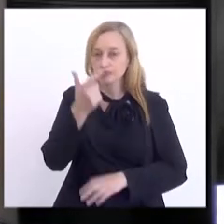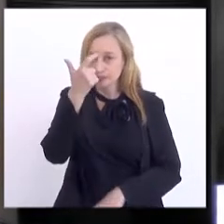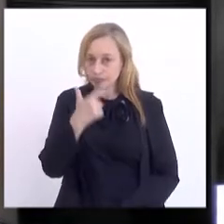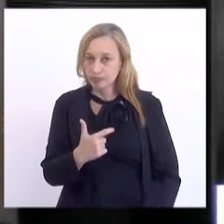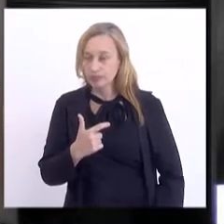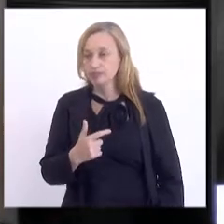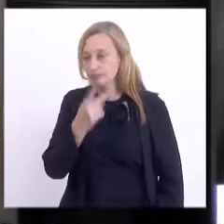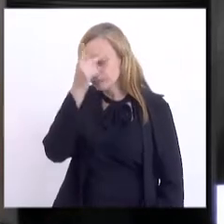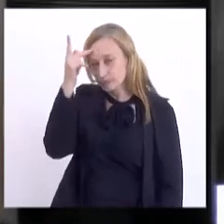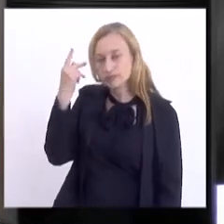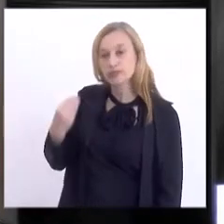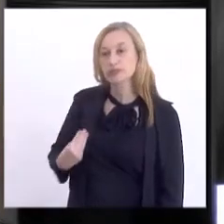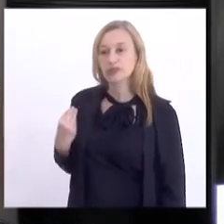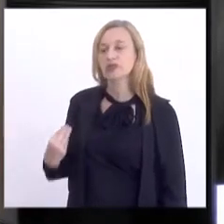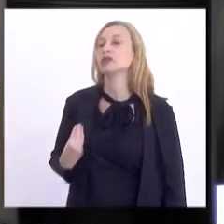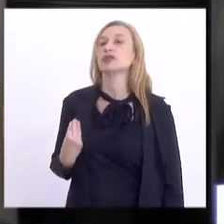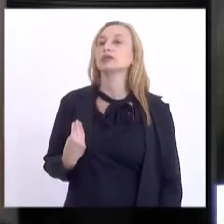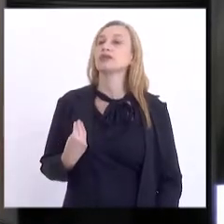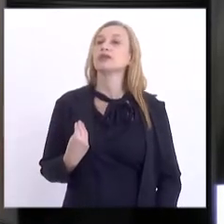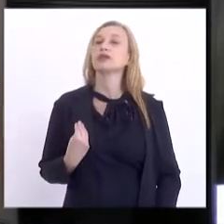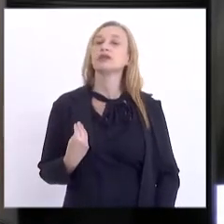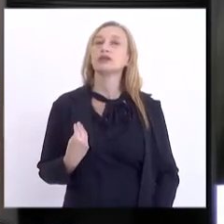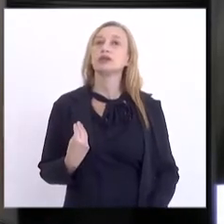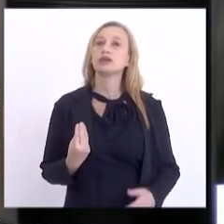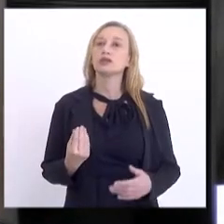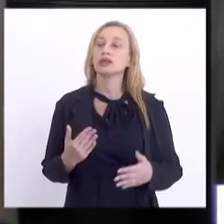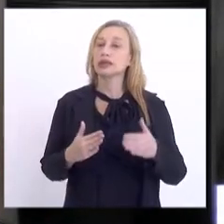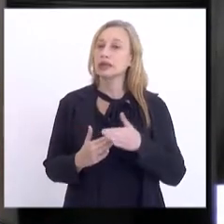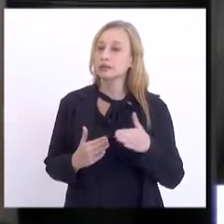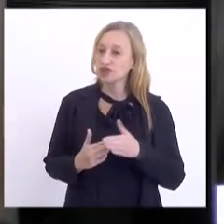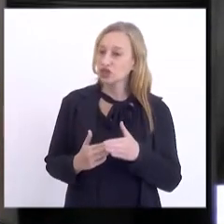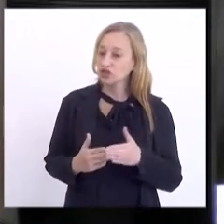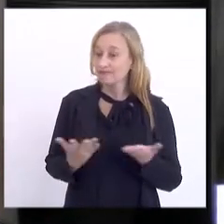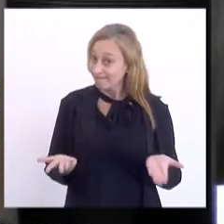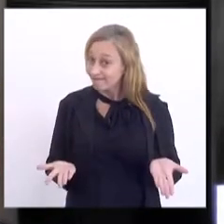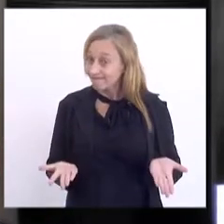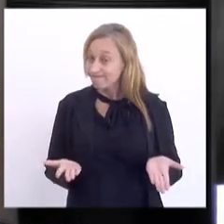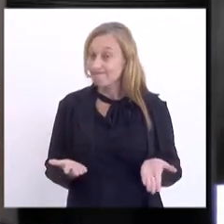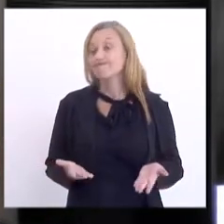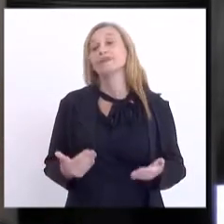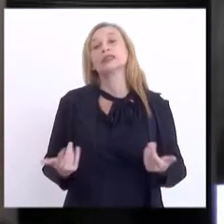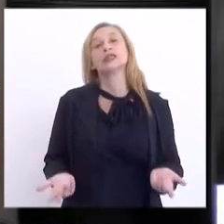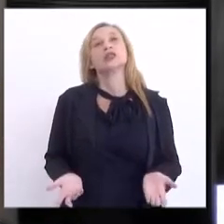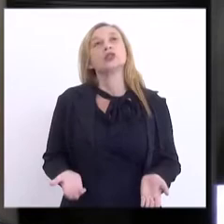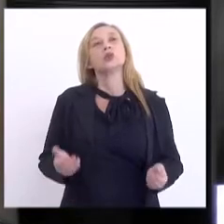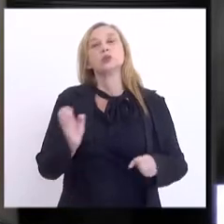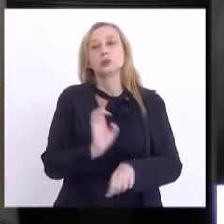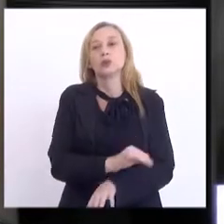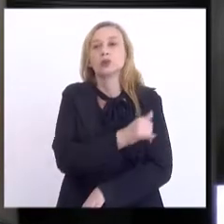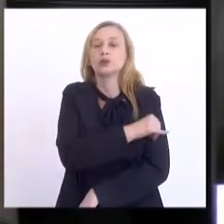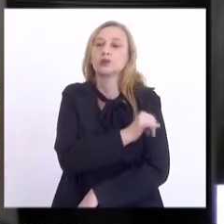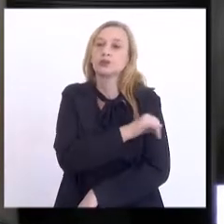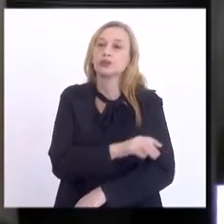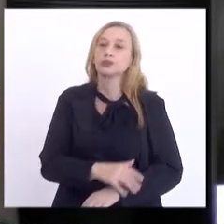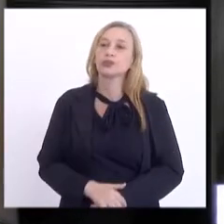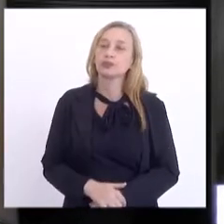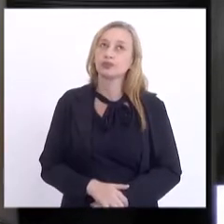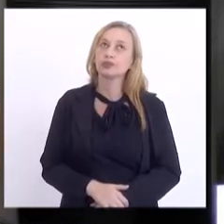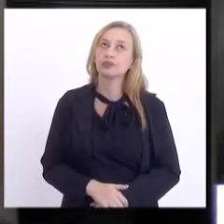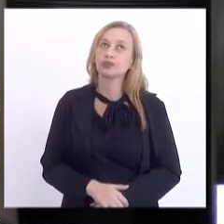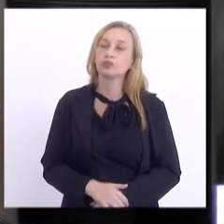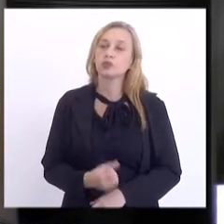pessoas que estamos vivendo até um situação limite né e o estado do Rio de Janeiro onde temos um